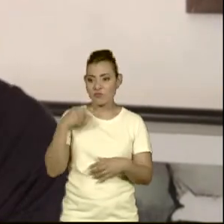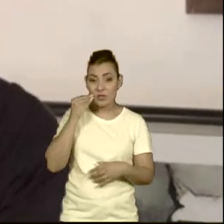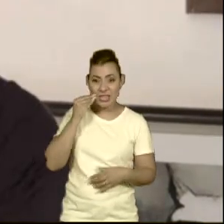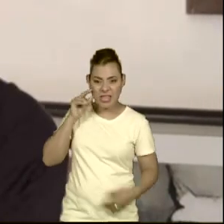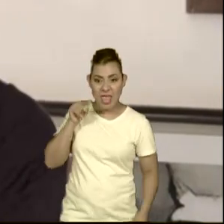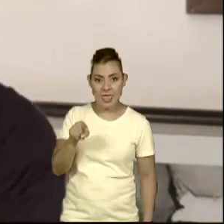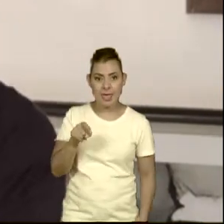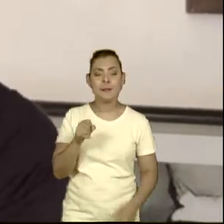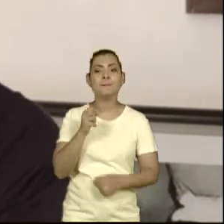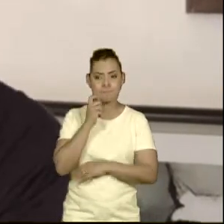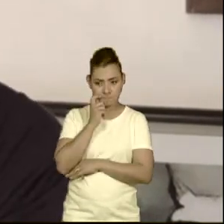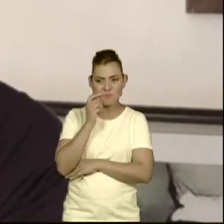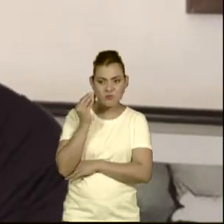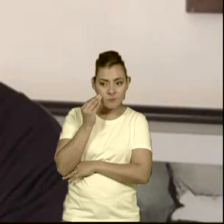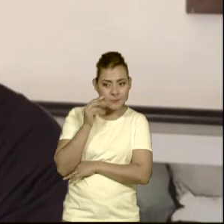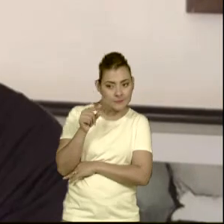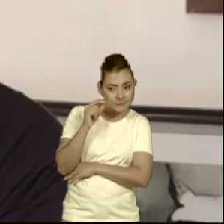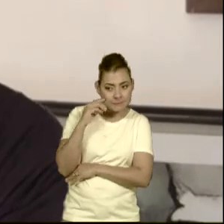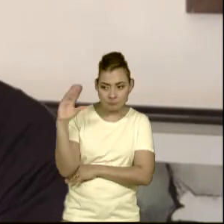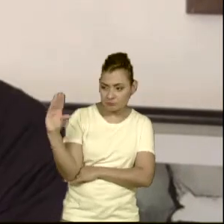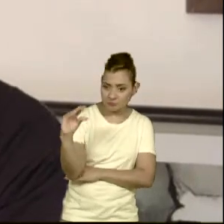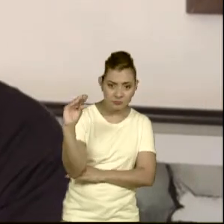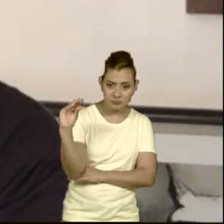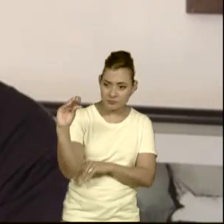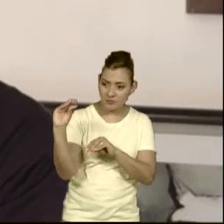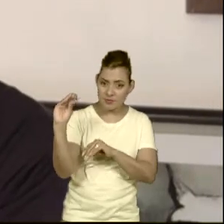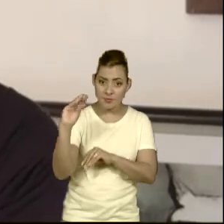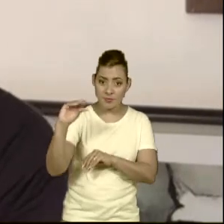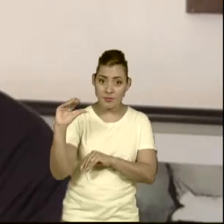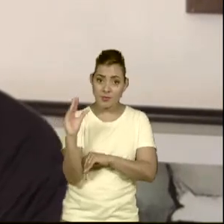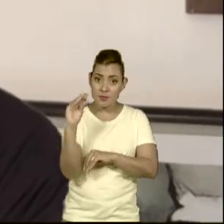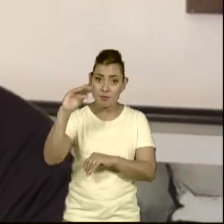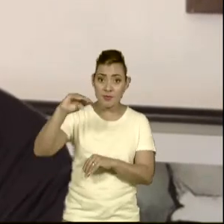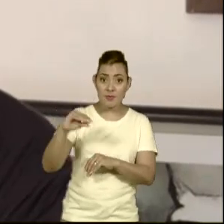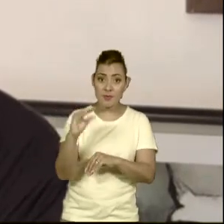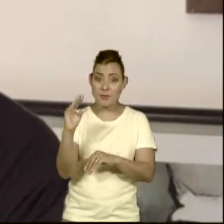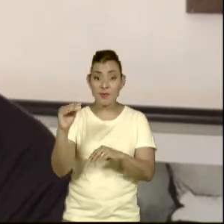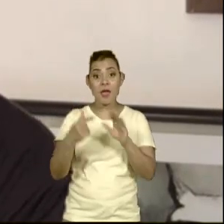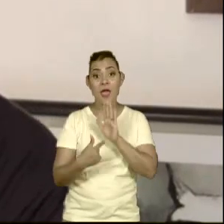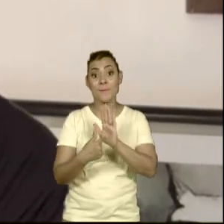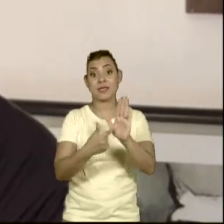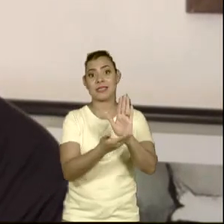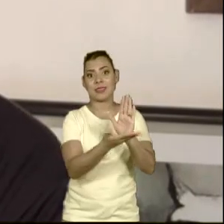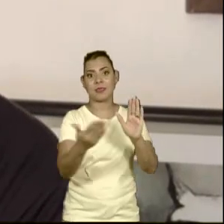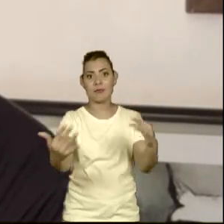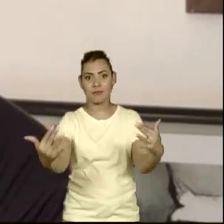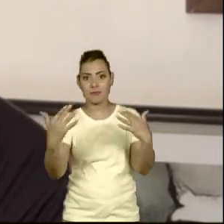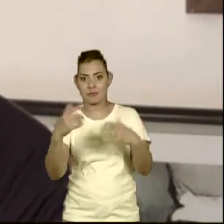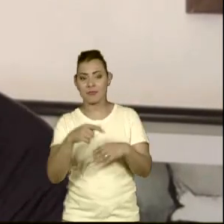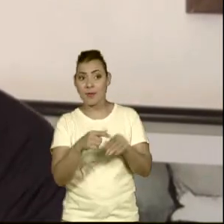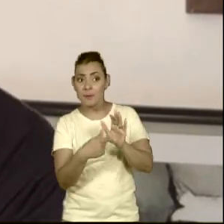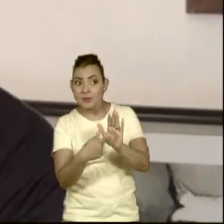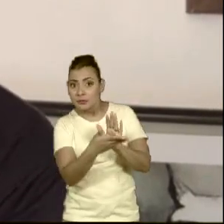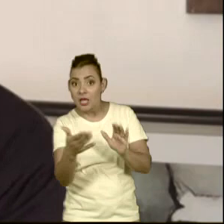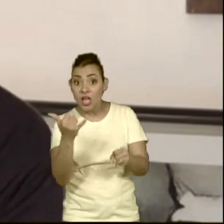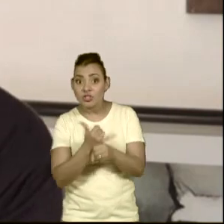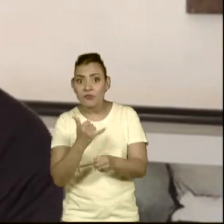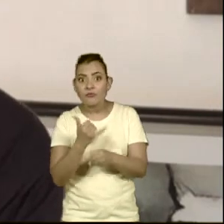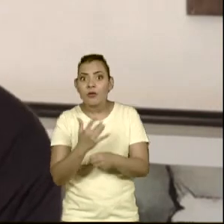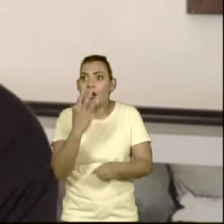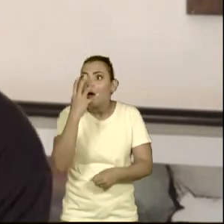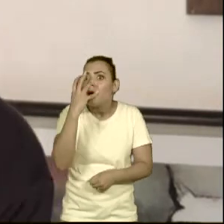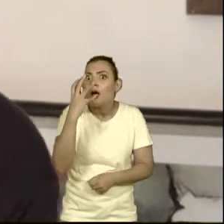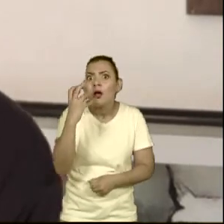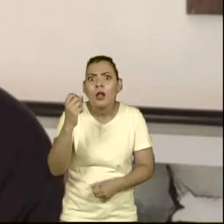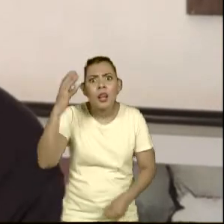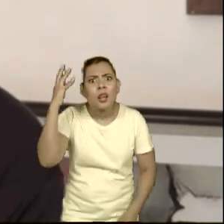fazer isso. E fizemos e apresentamos. E foi assim, a chefia ficou encantada,